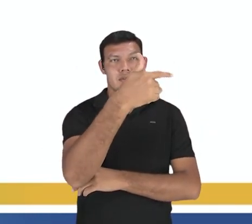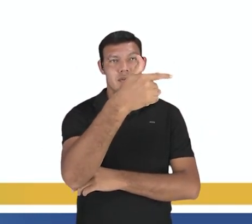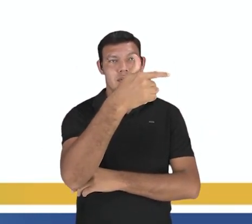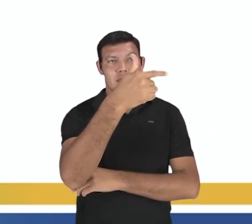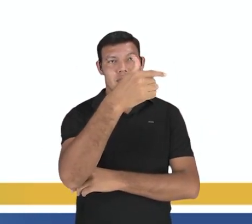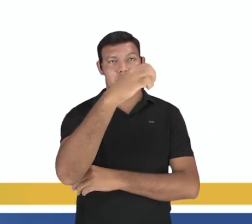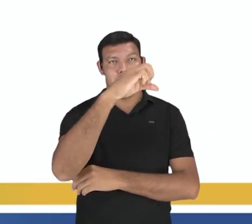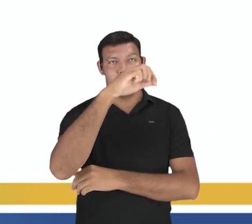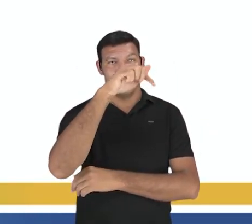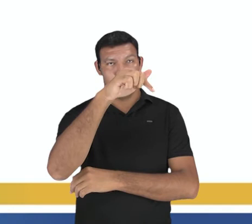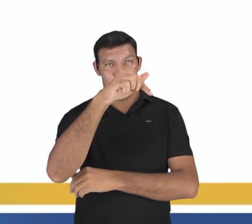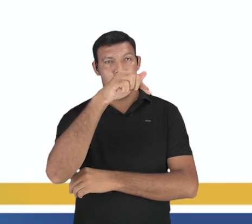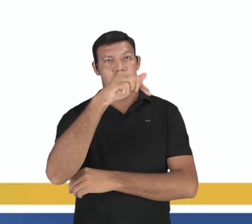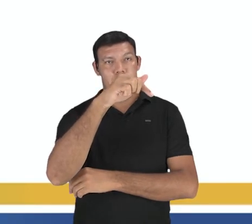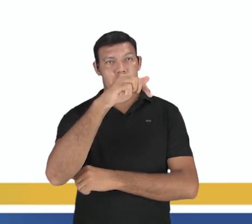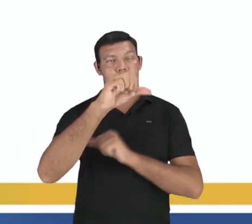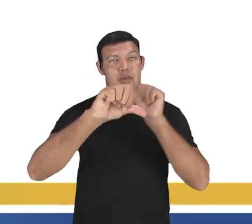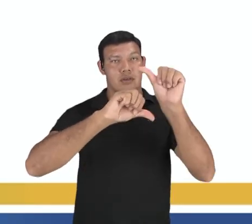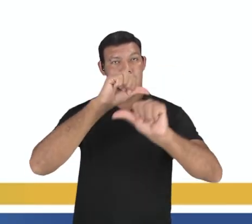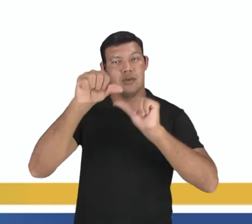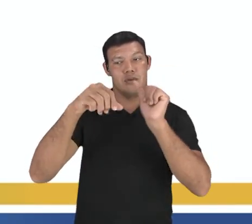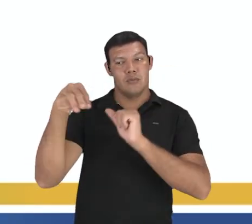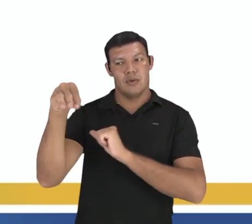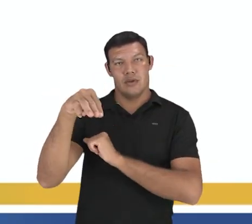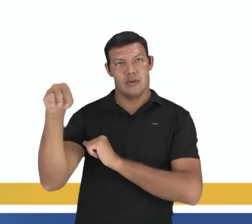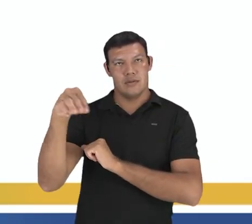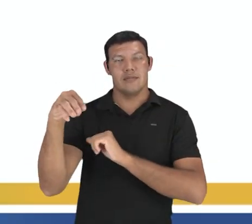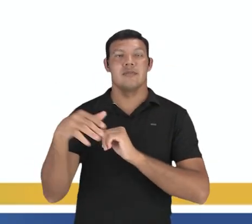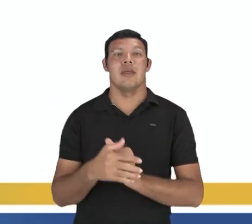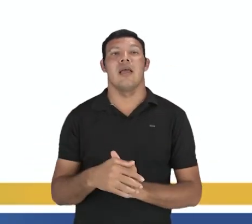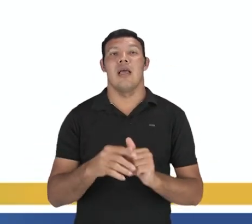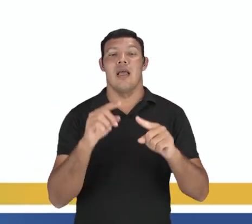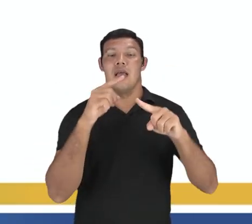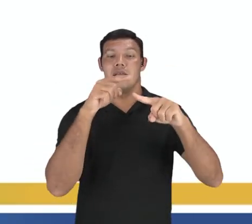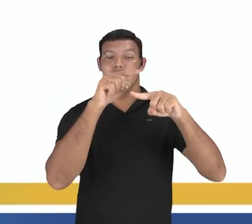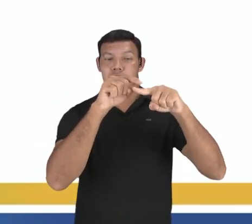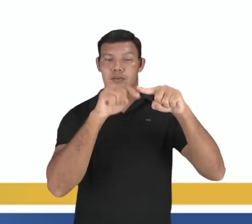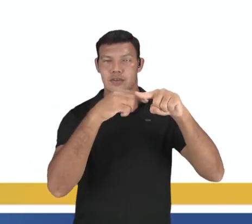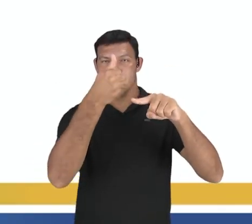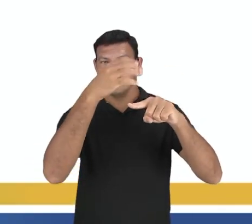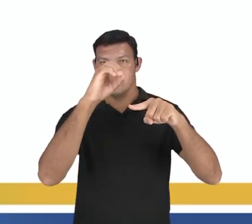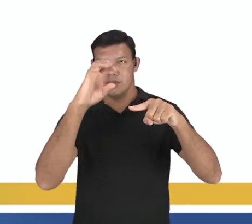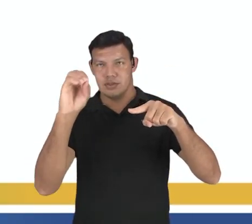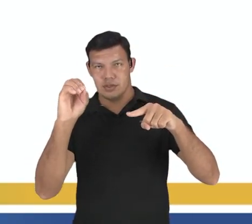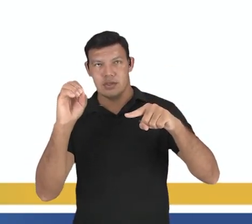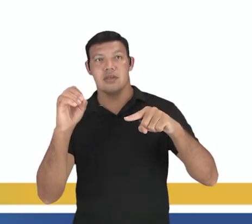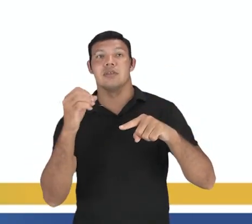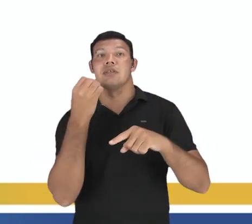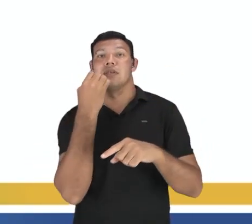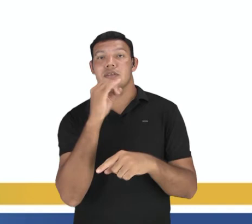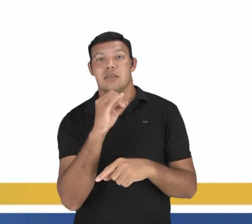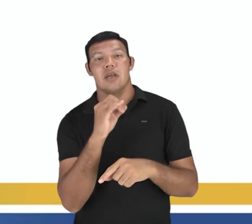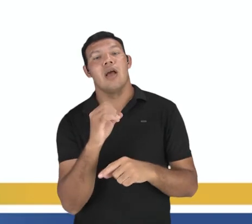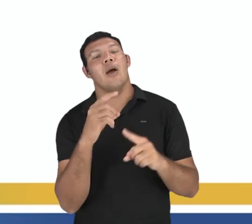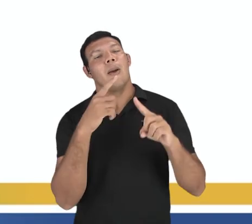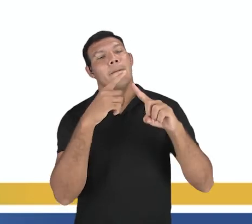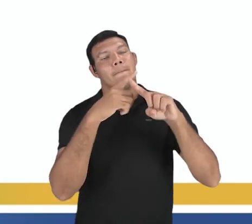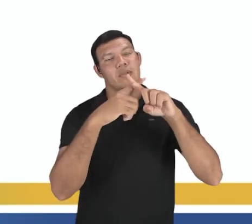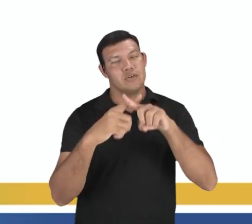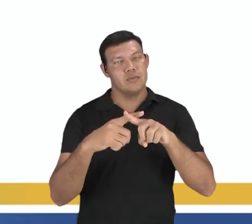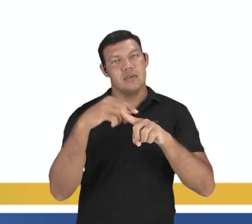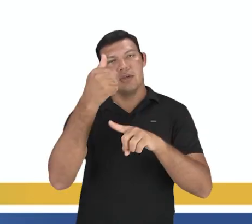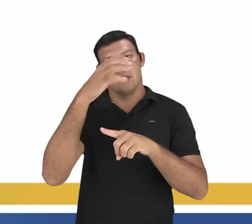Para eu transformar MM em M eu tive que dividir por 1000 então para eu transformar a mmm eu vou